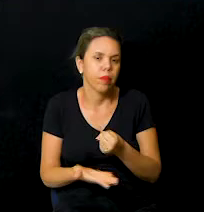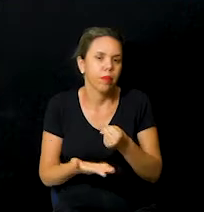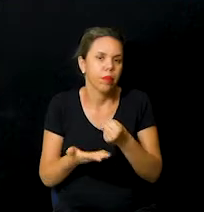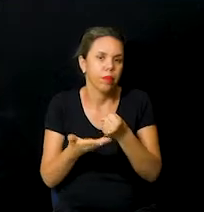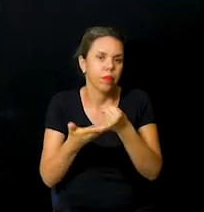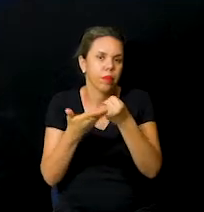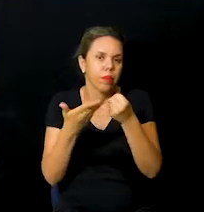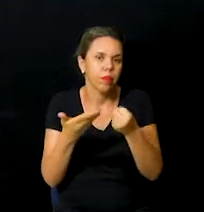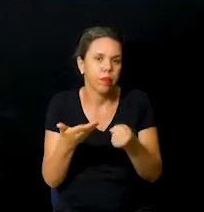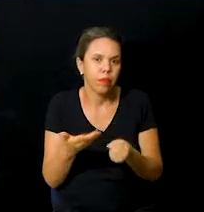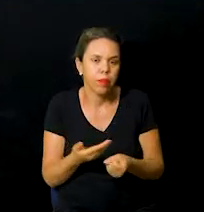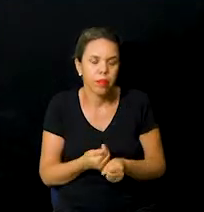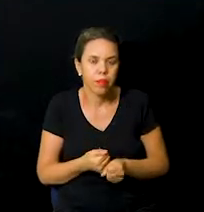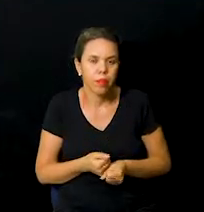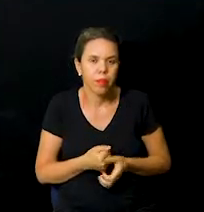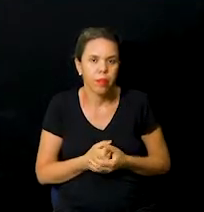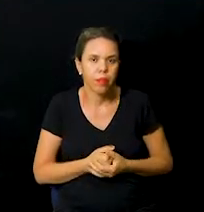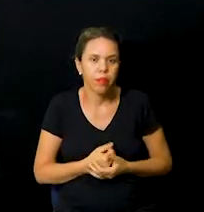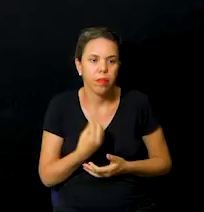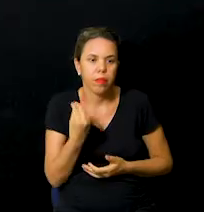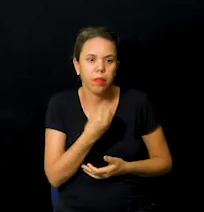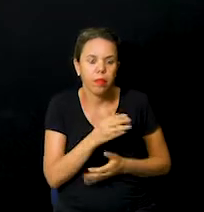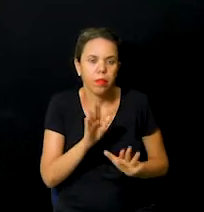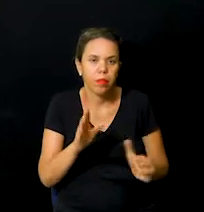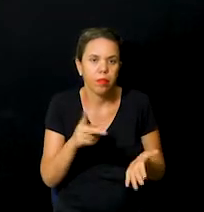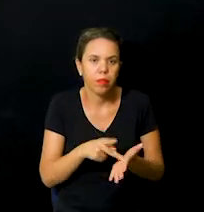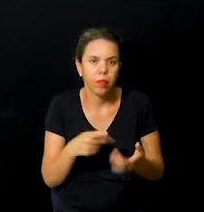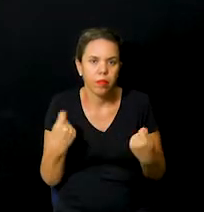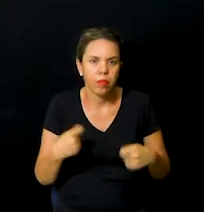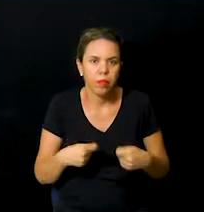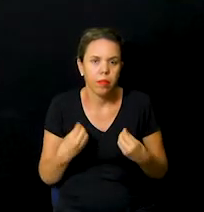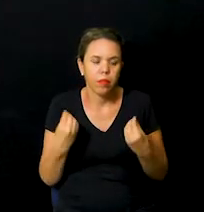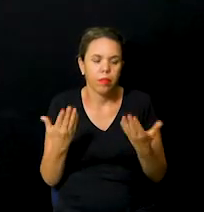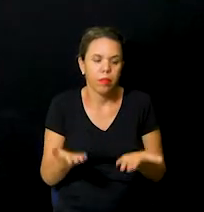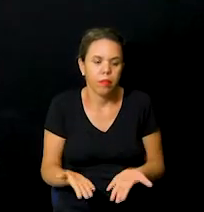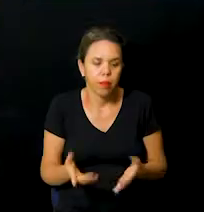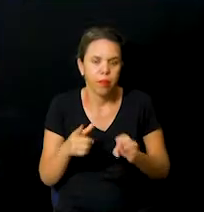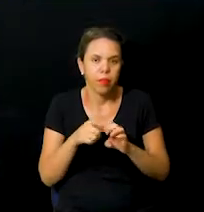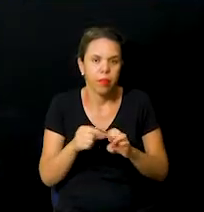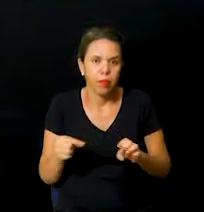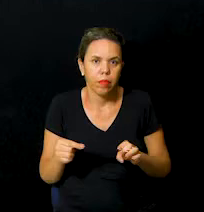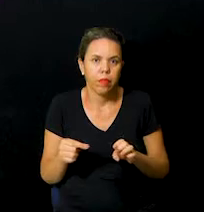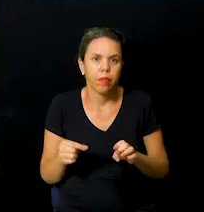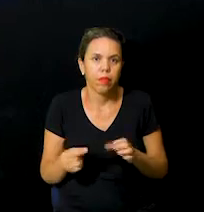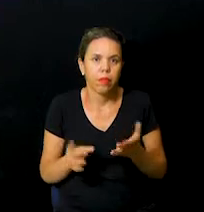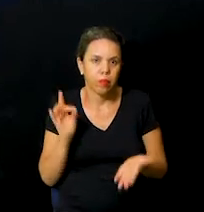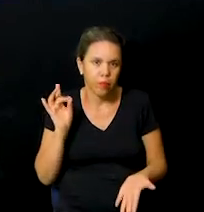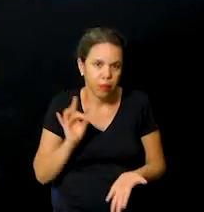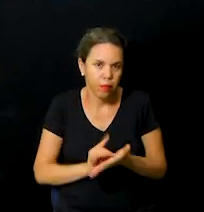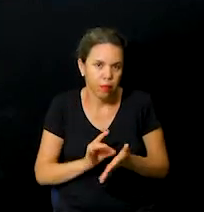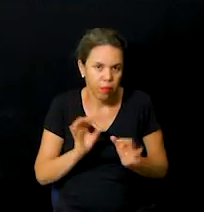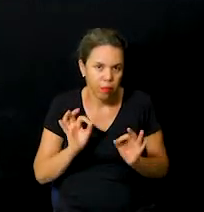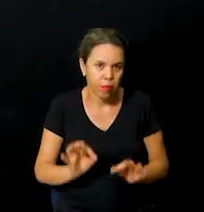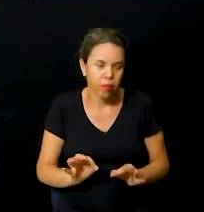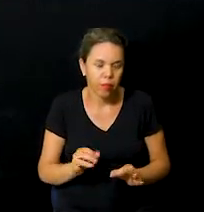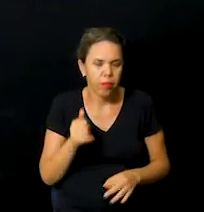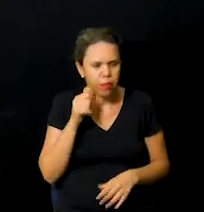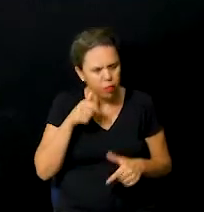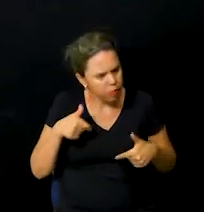empreendedorismo raso, o empreendedorismo Nutella, quando na verdade o que a gente precisa entregar é empreendedorismo